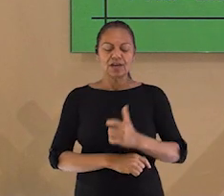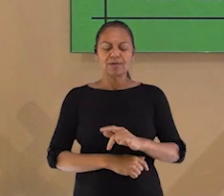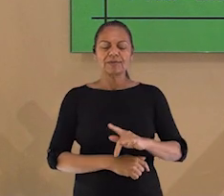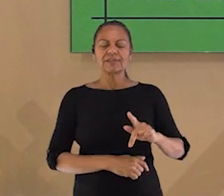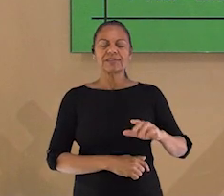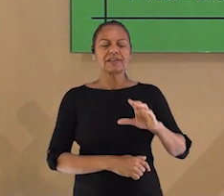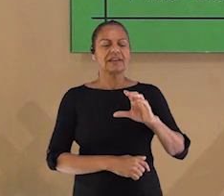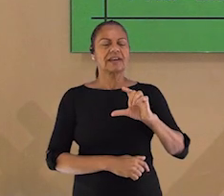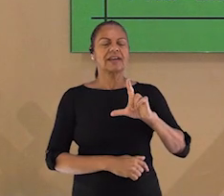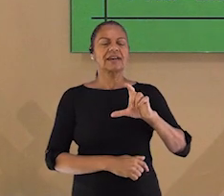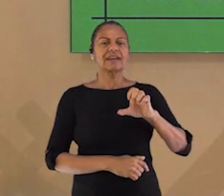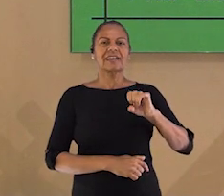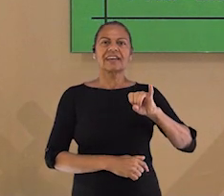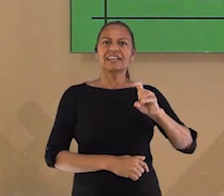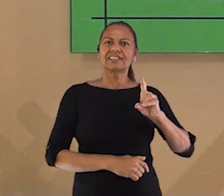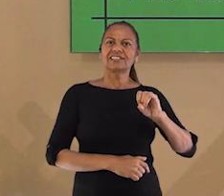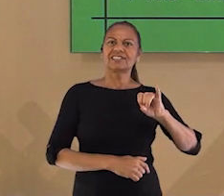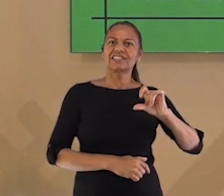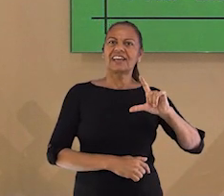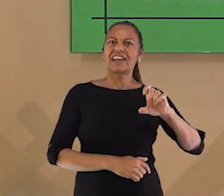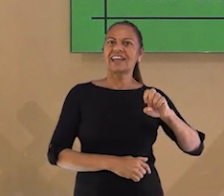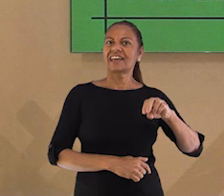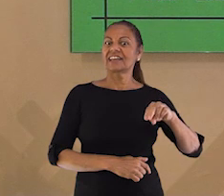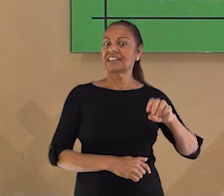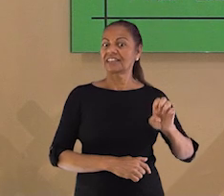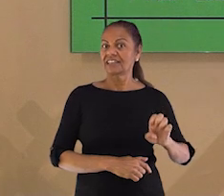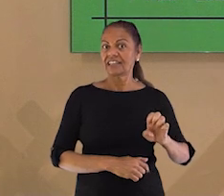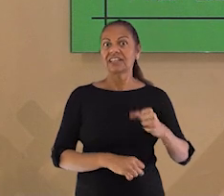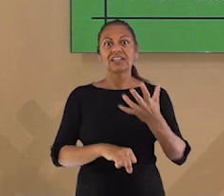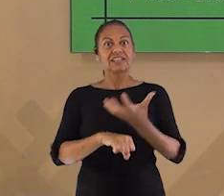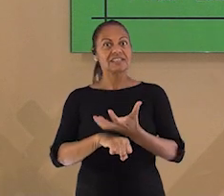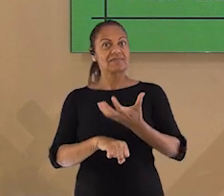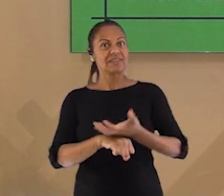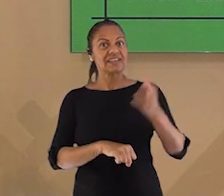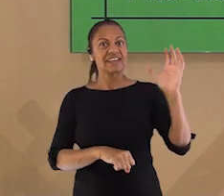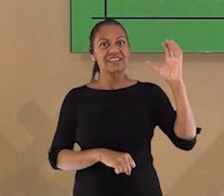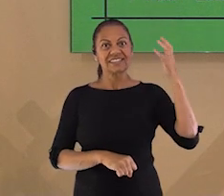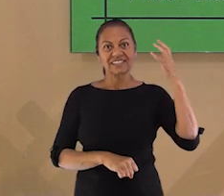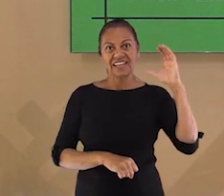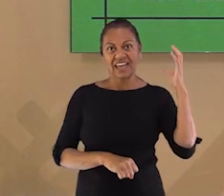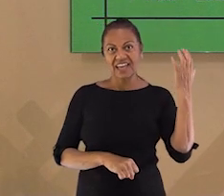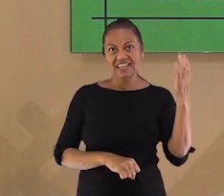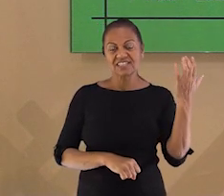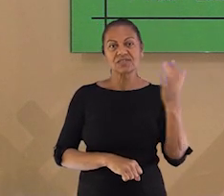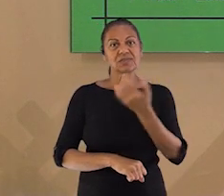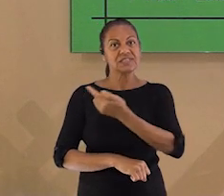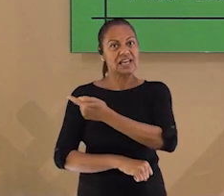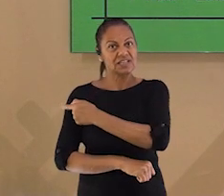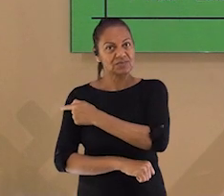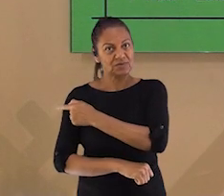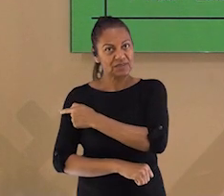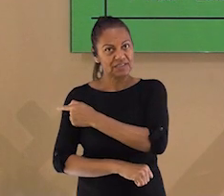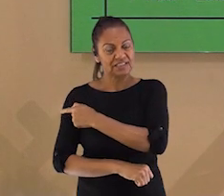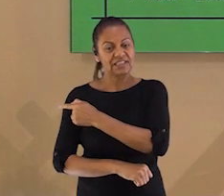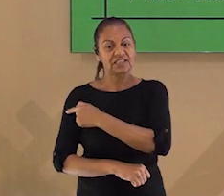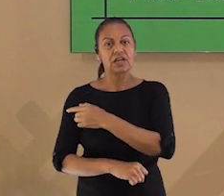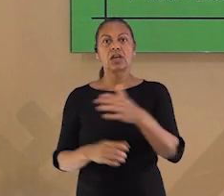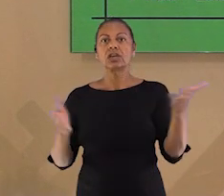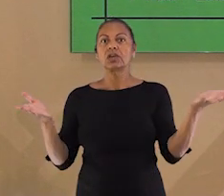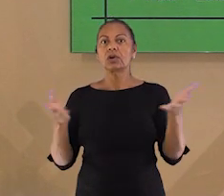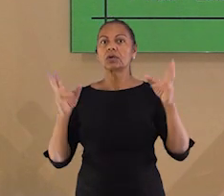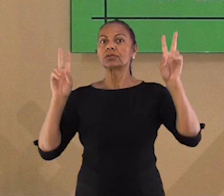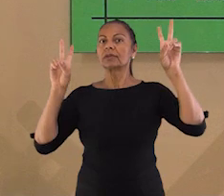da disciplina de Ciências do 7º ano do Ensino Fundamental, anos finais. E hoje o tema da nossa aula é